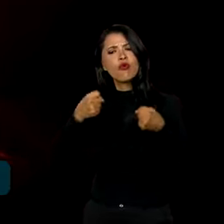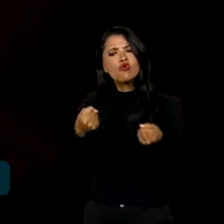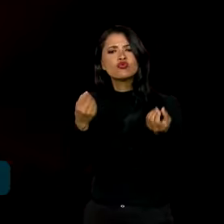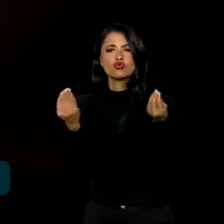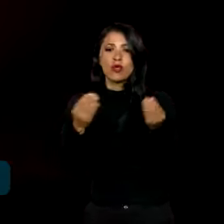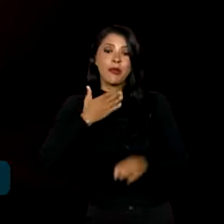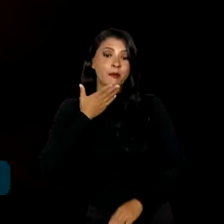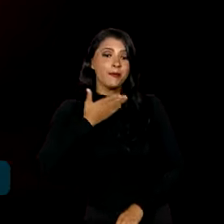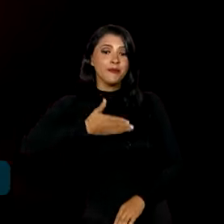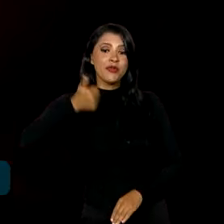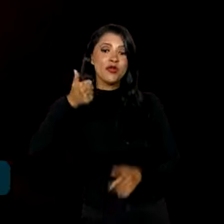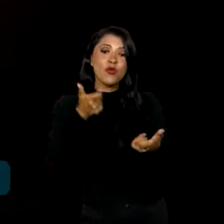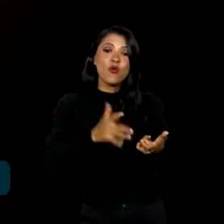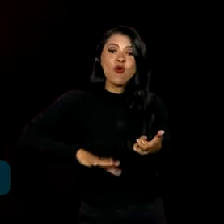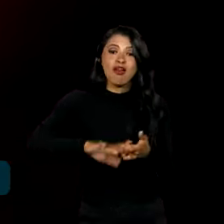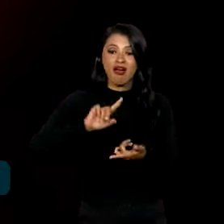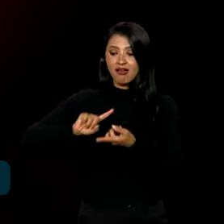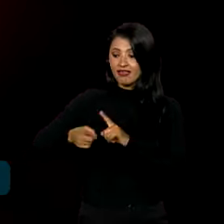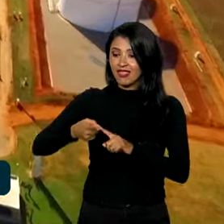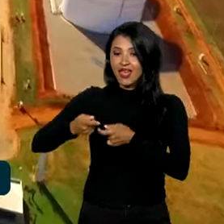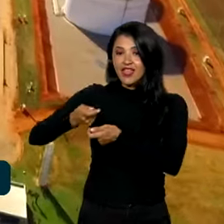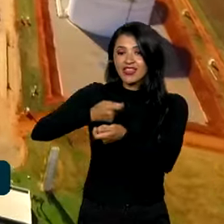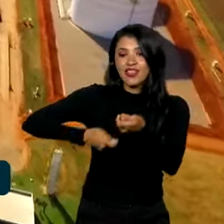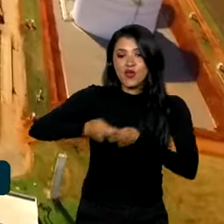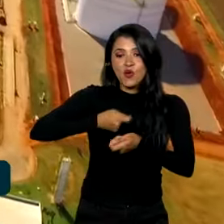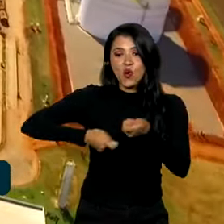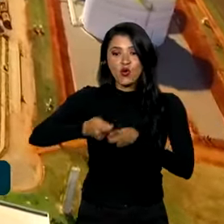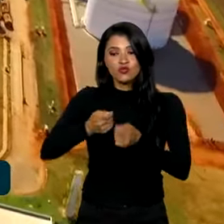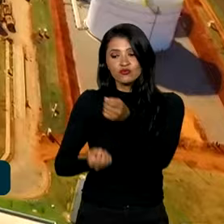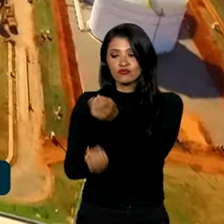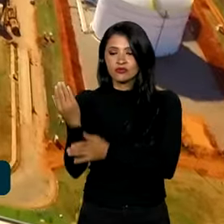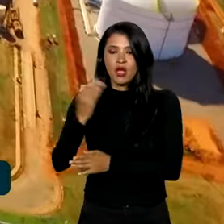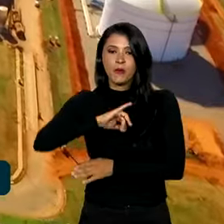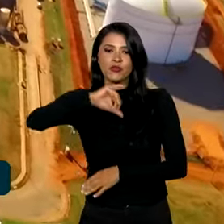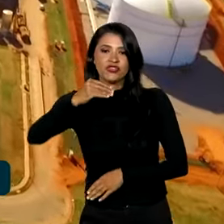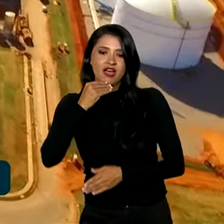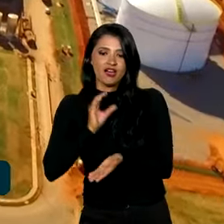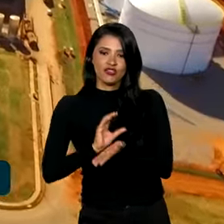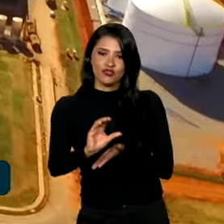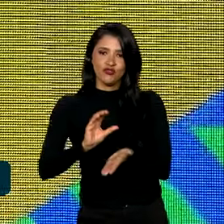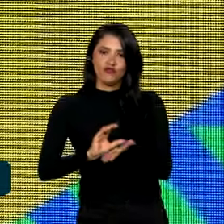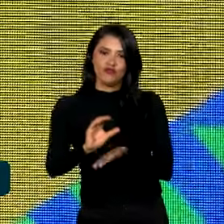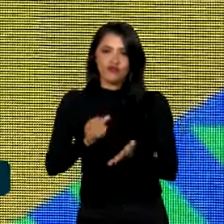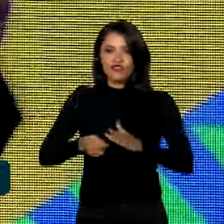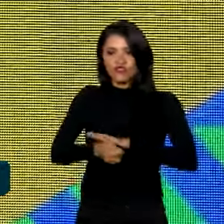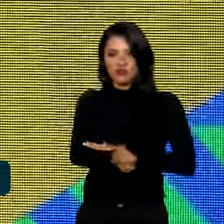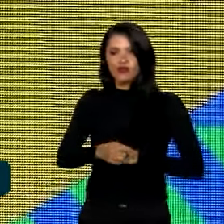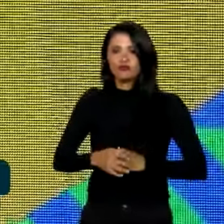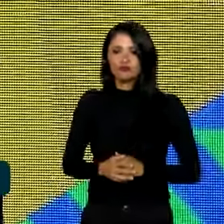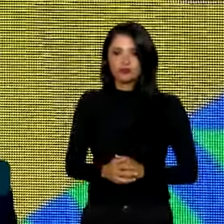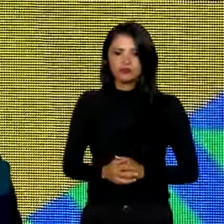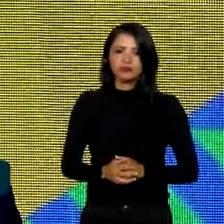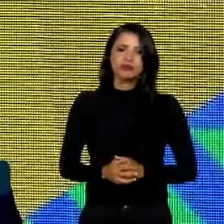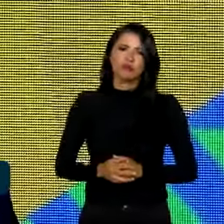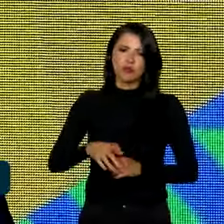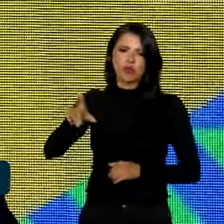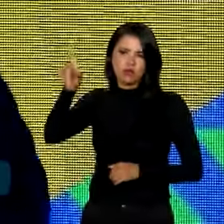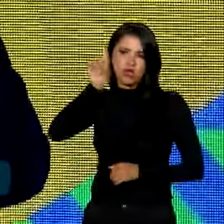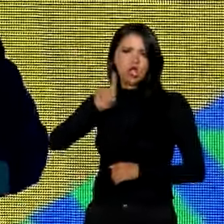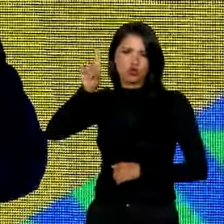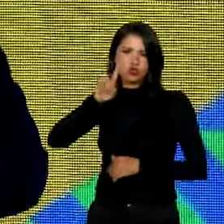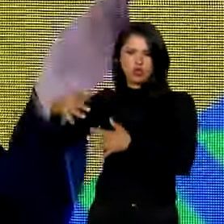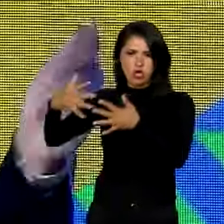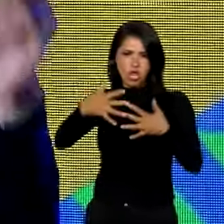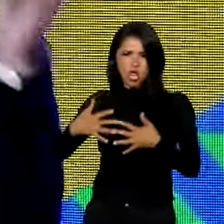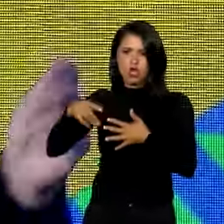a melhorar o ambiente de negócios e criar oportunidades de investimentos. Tirando os Estados Unidos, que